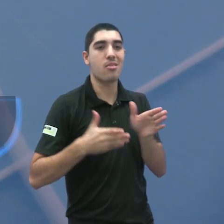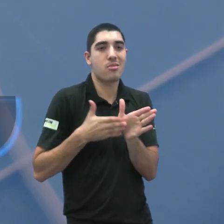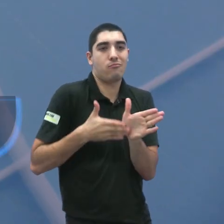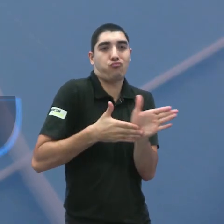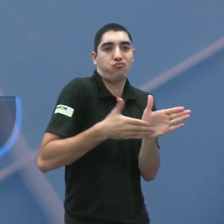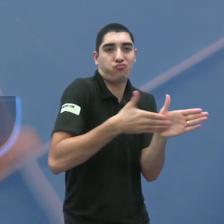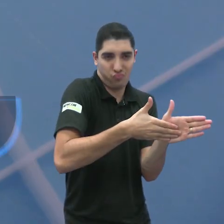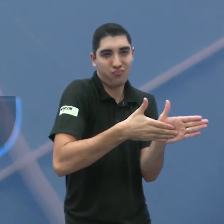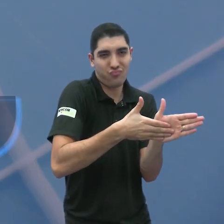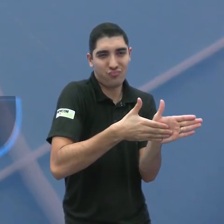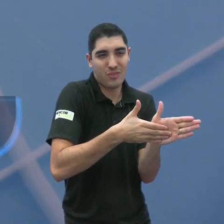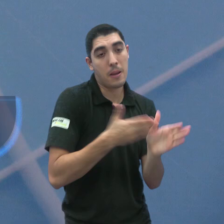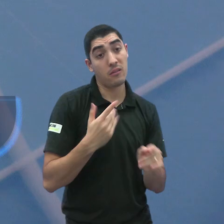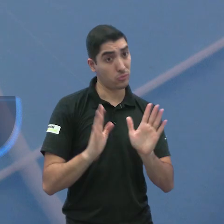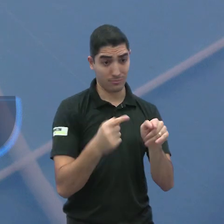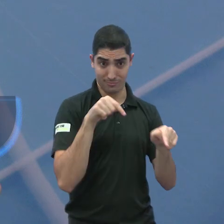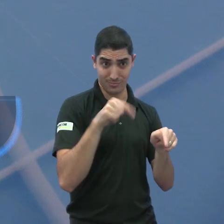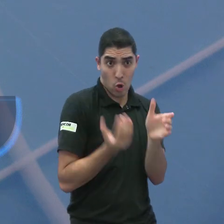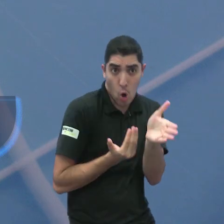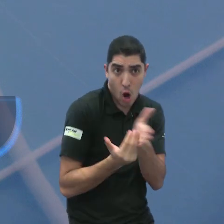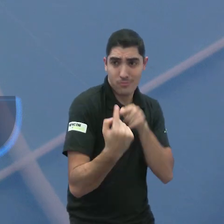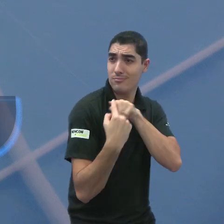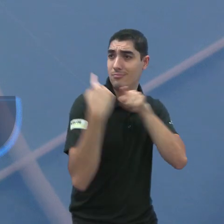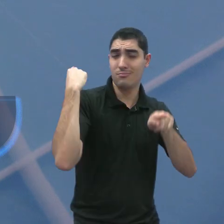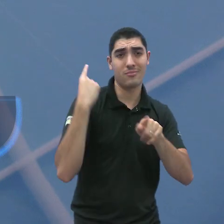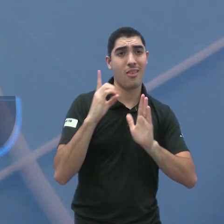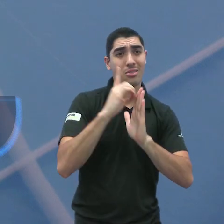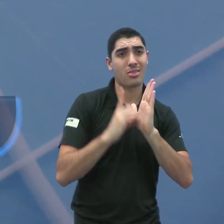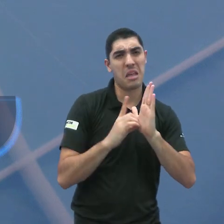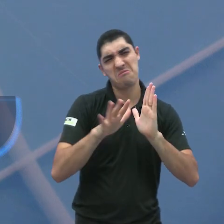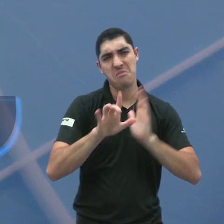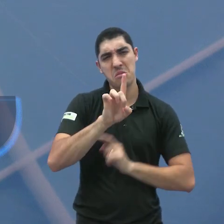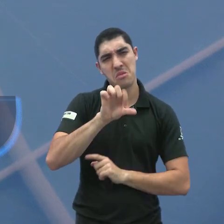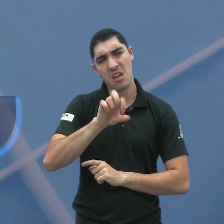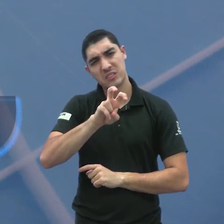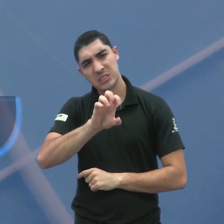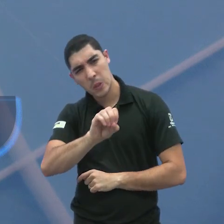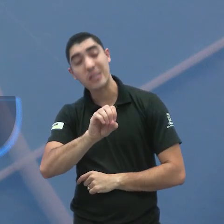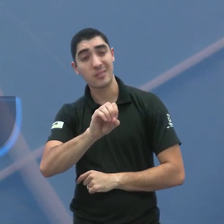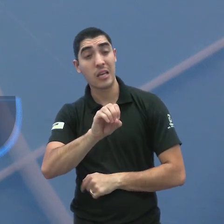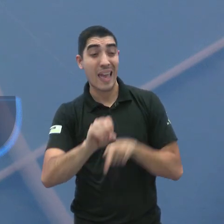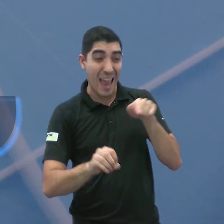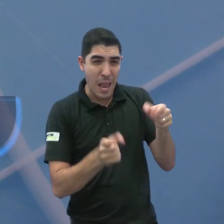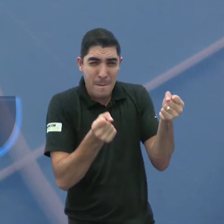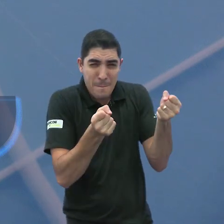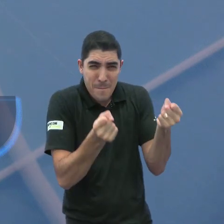né, desde lá das décadas de 50. E para cargas